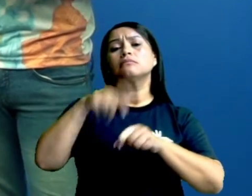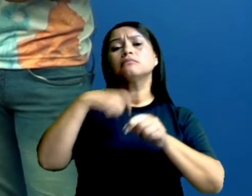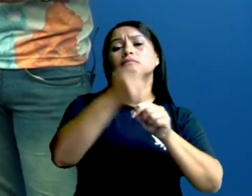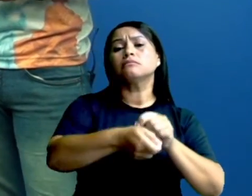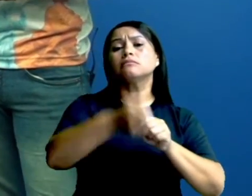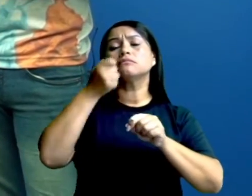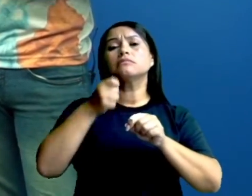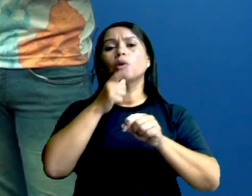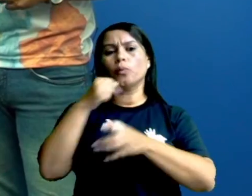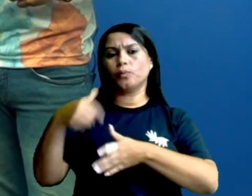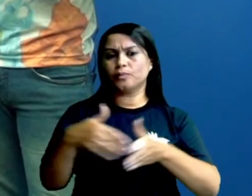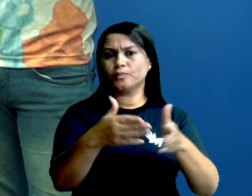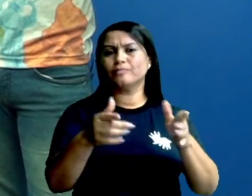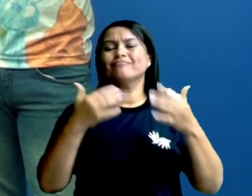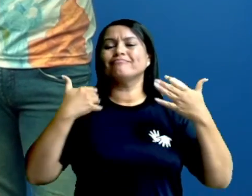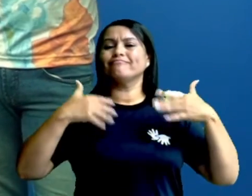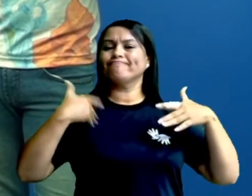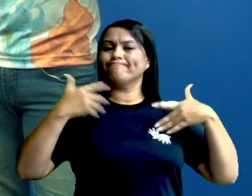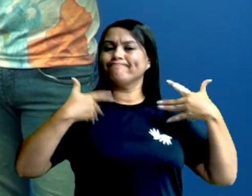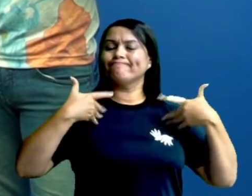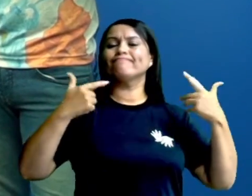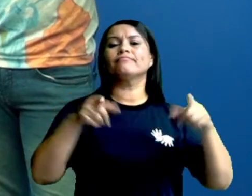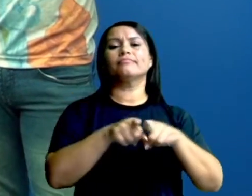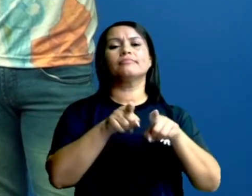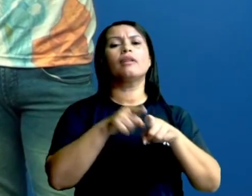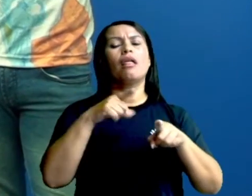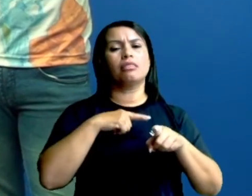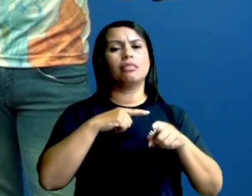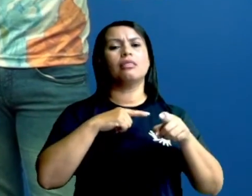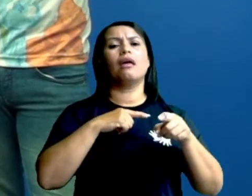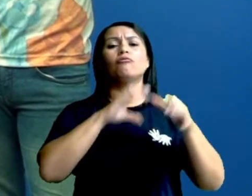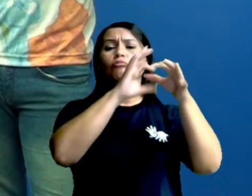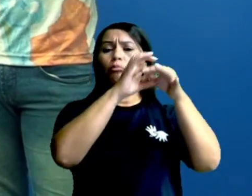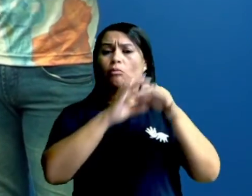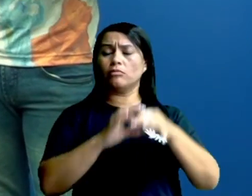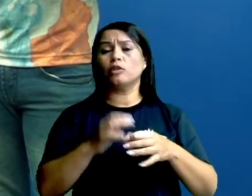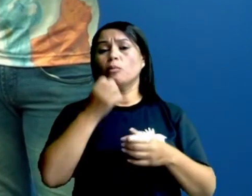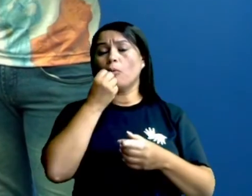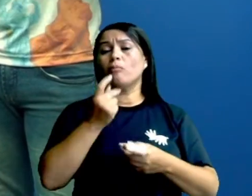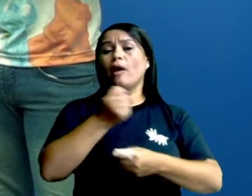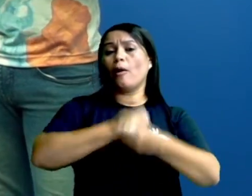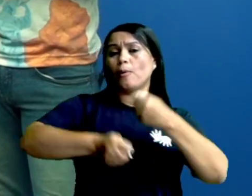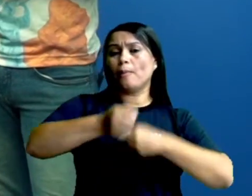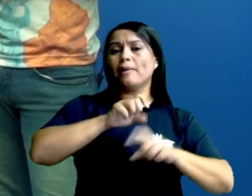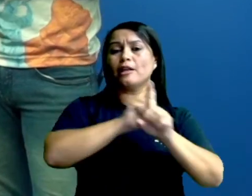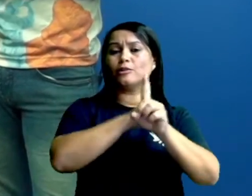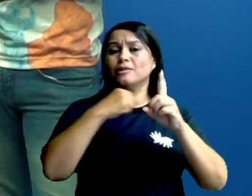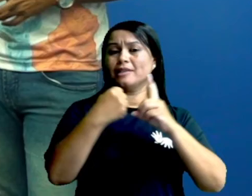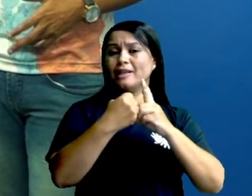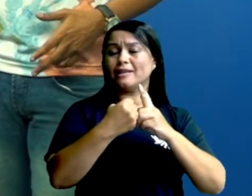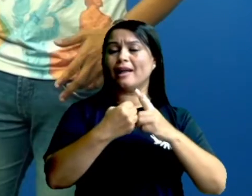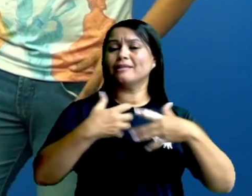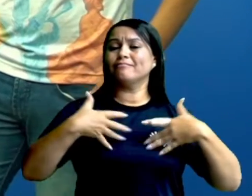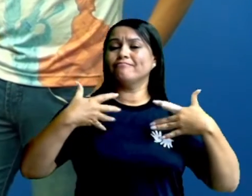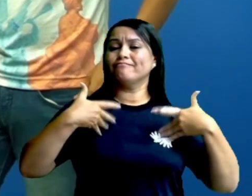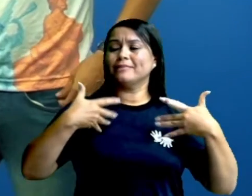têm uma relevância muito grande para vários aspectos, tá? Economia, sociedade, bem-estar,